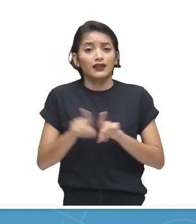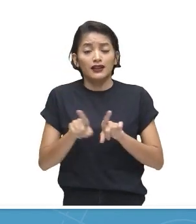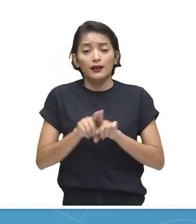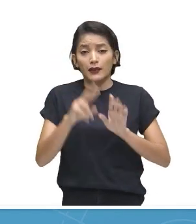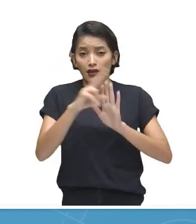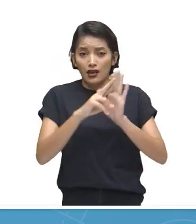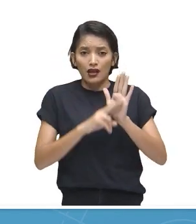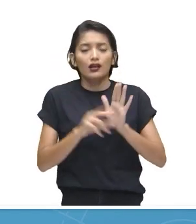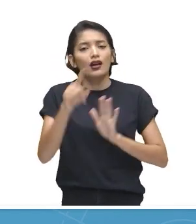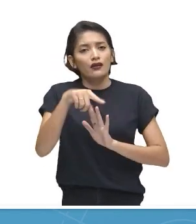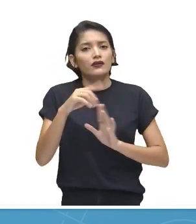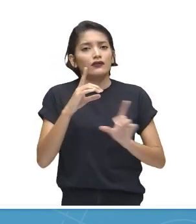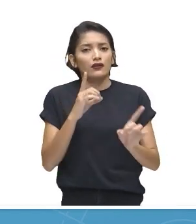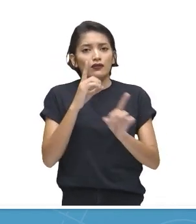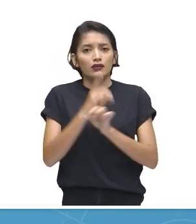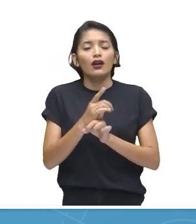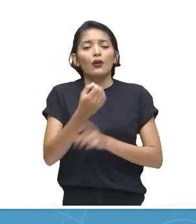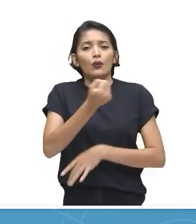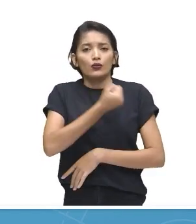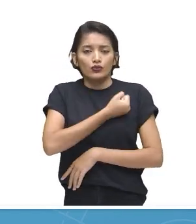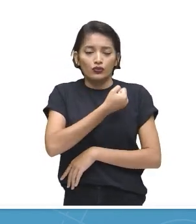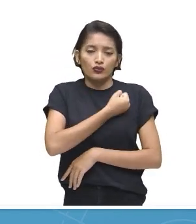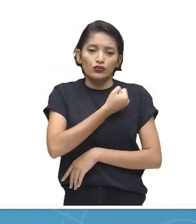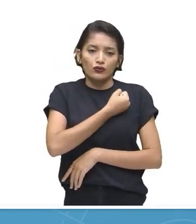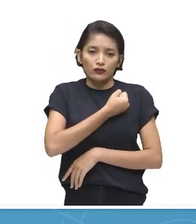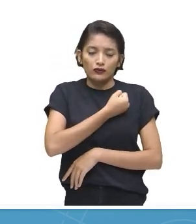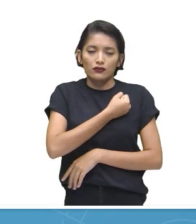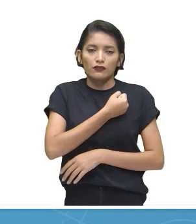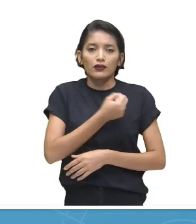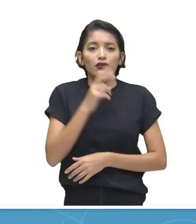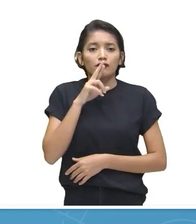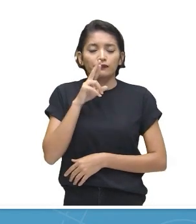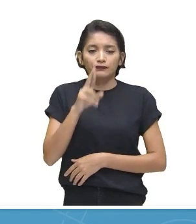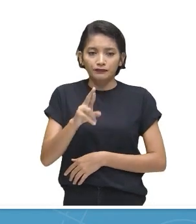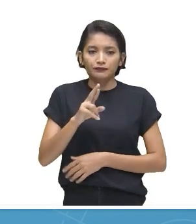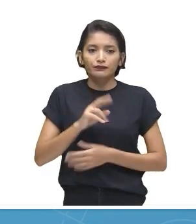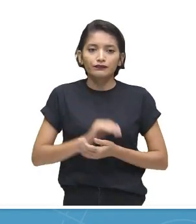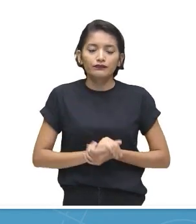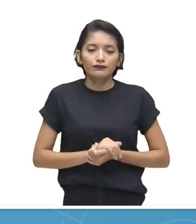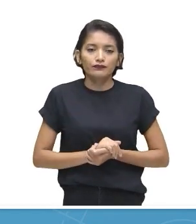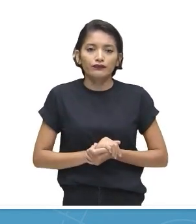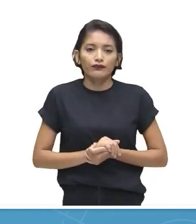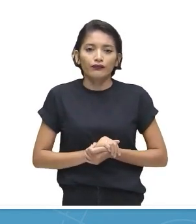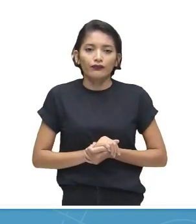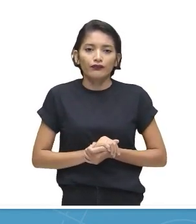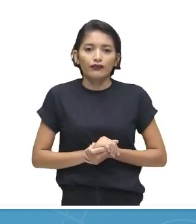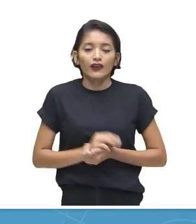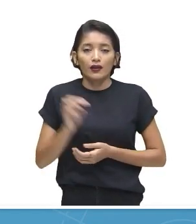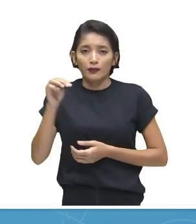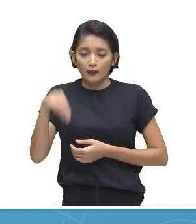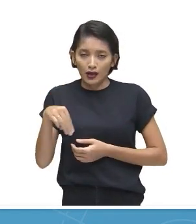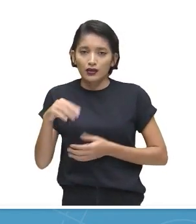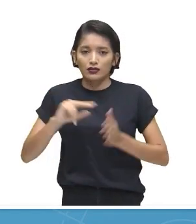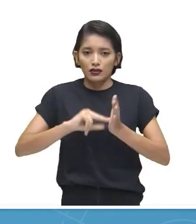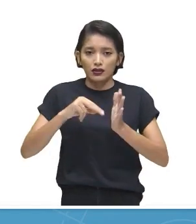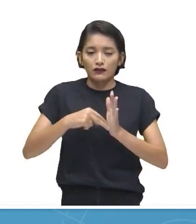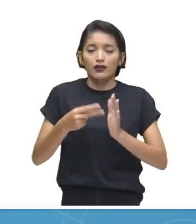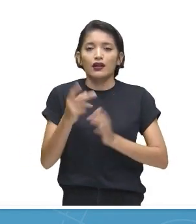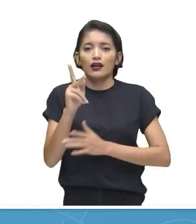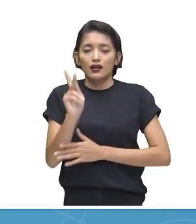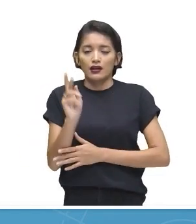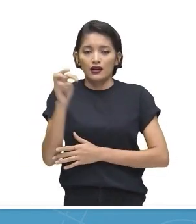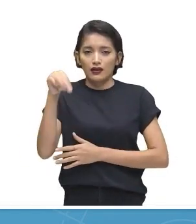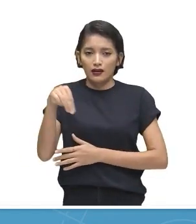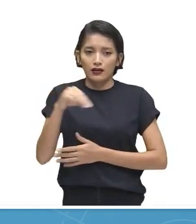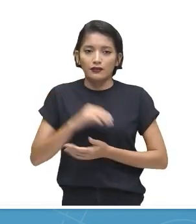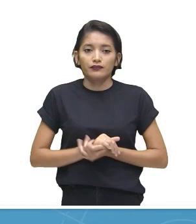vai encontrar esse valor aí que corresponde, metros que correspondem ao quilômetro, tá bom? Agora a gente vai